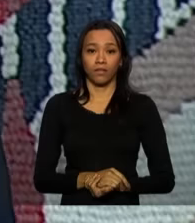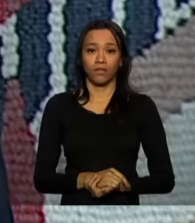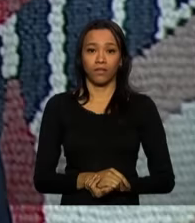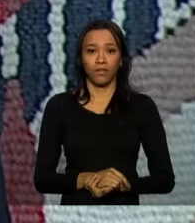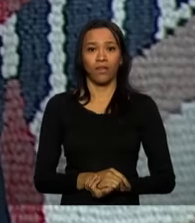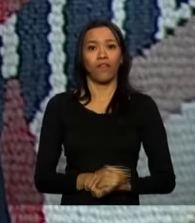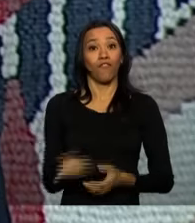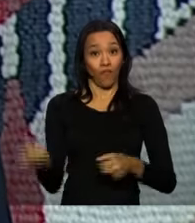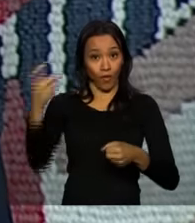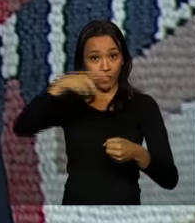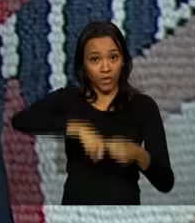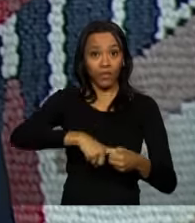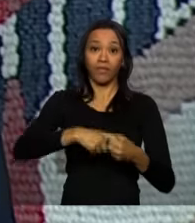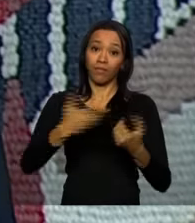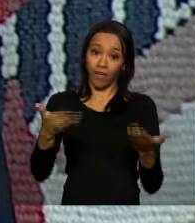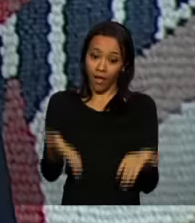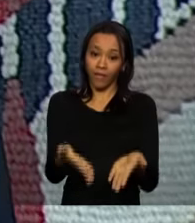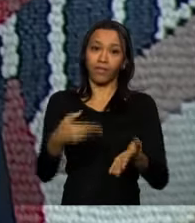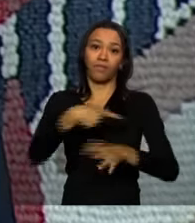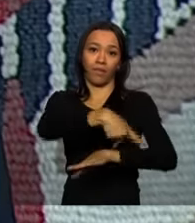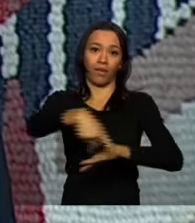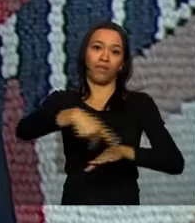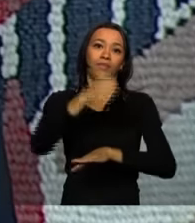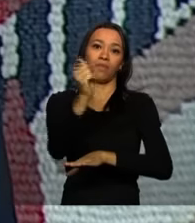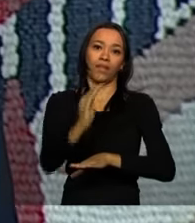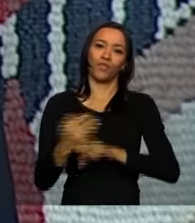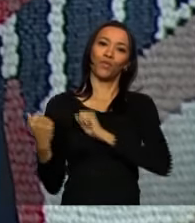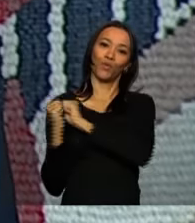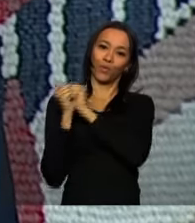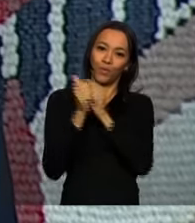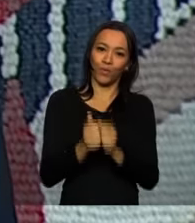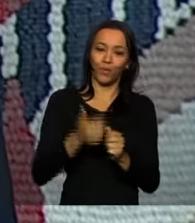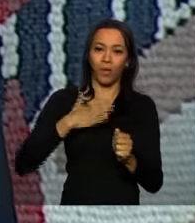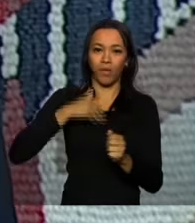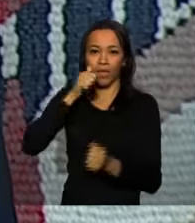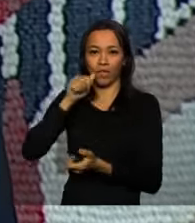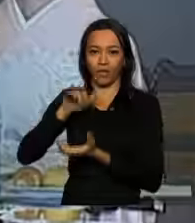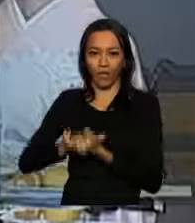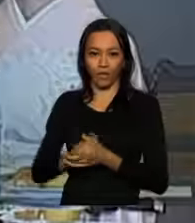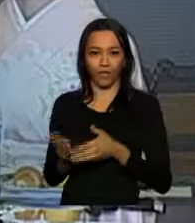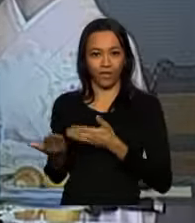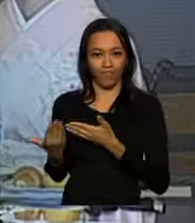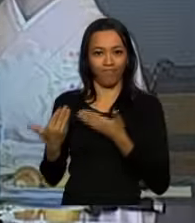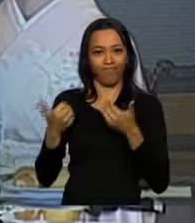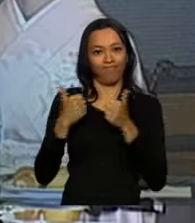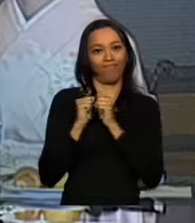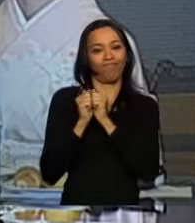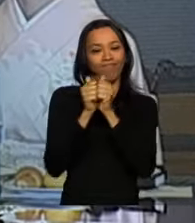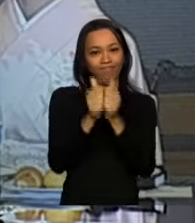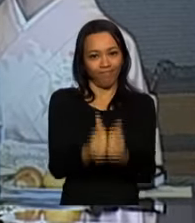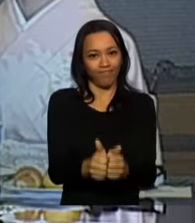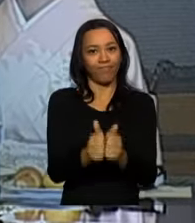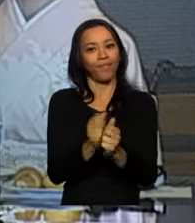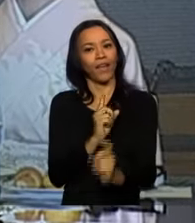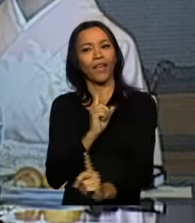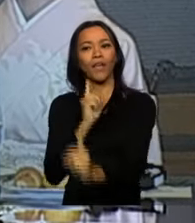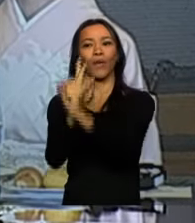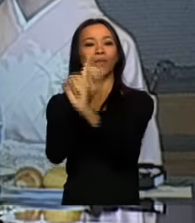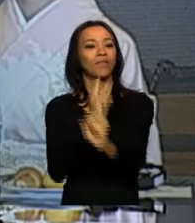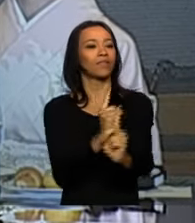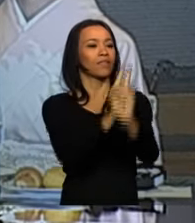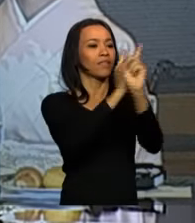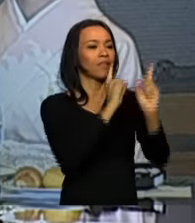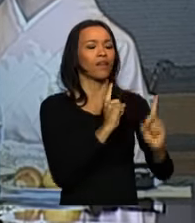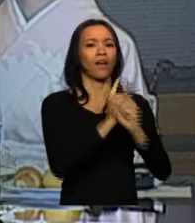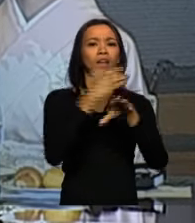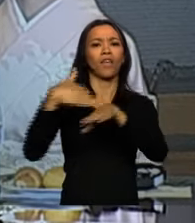poder estar de volta a este país, na companhia de minha esposa, para reencontrar-me e conversar com várias